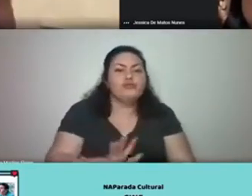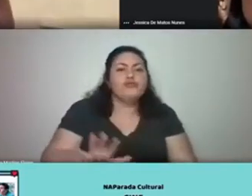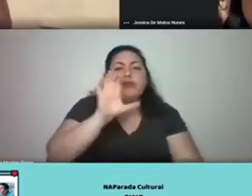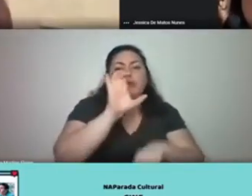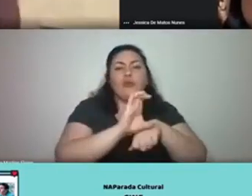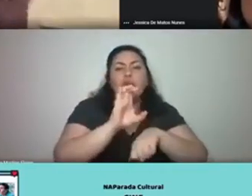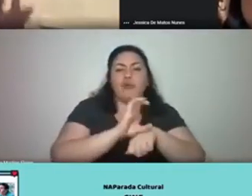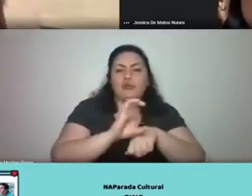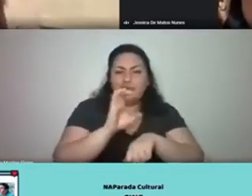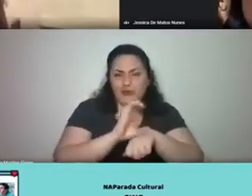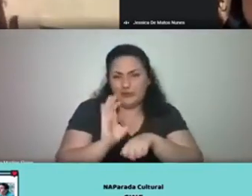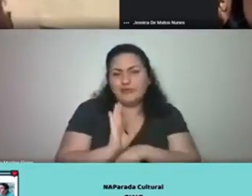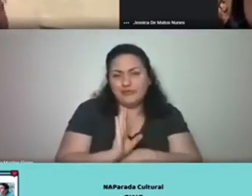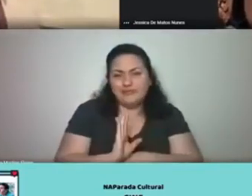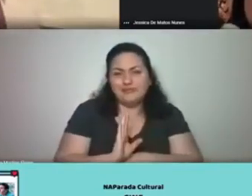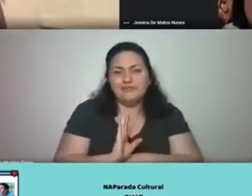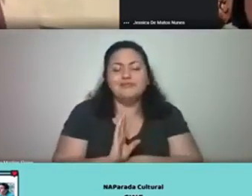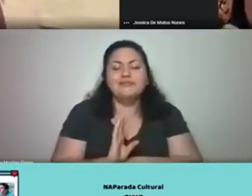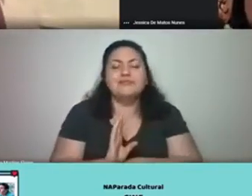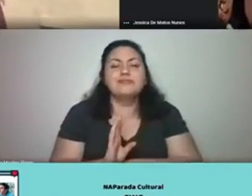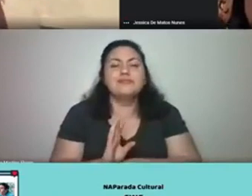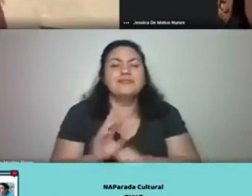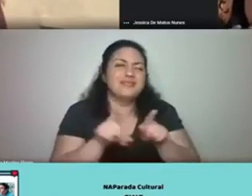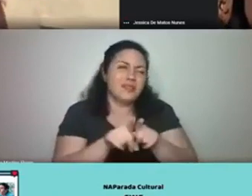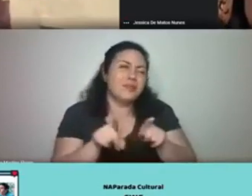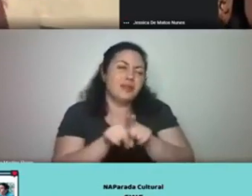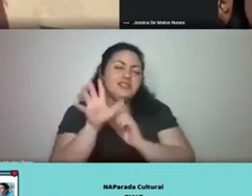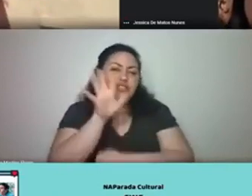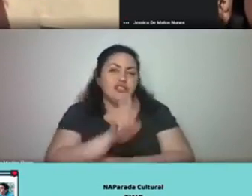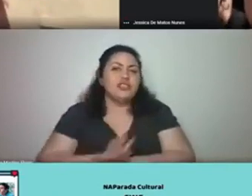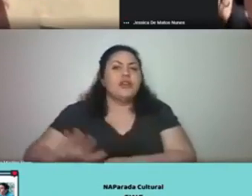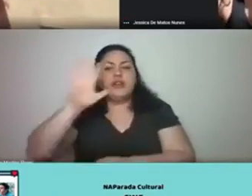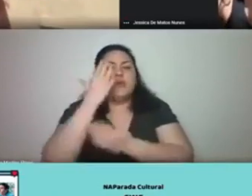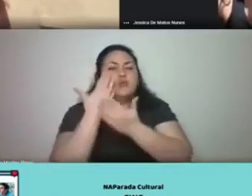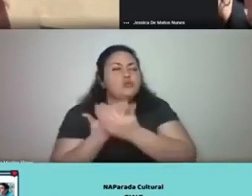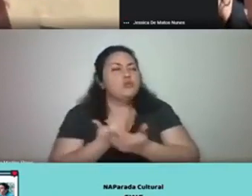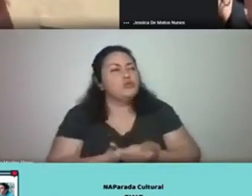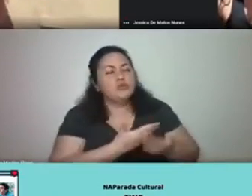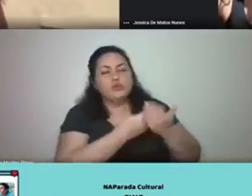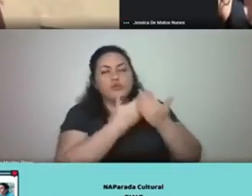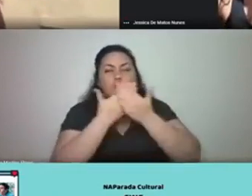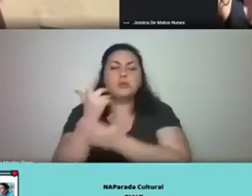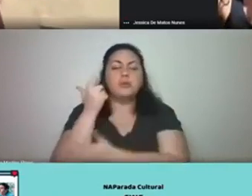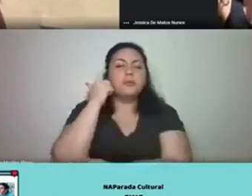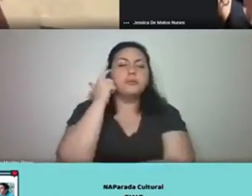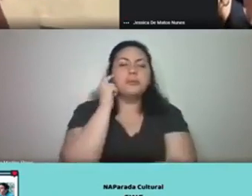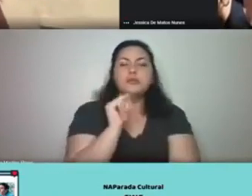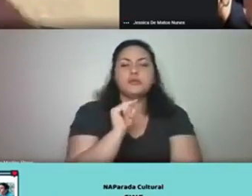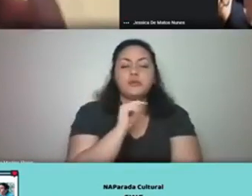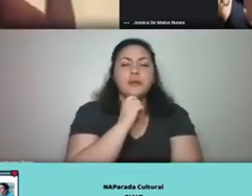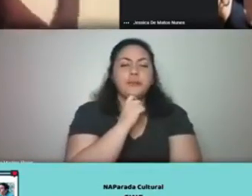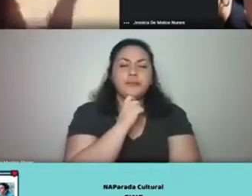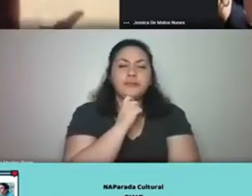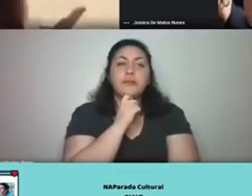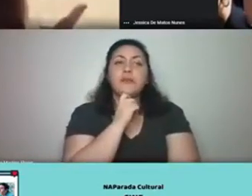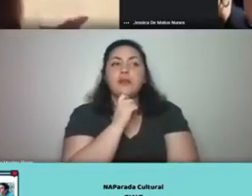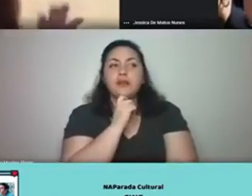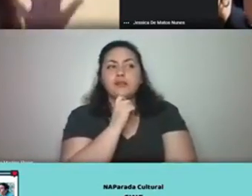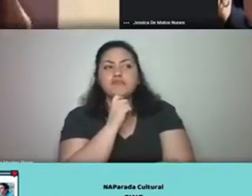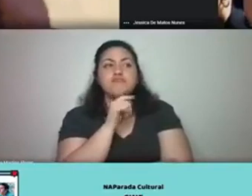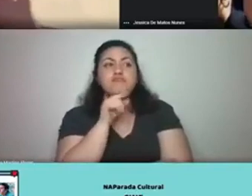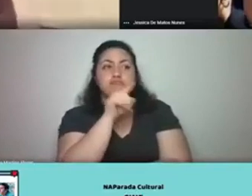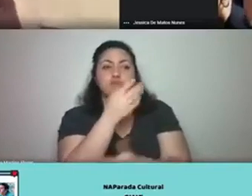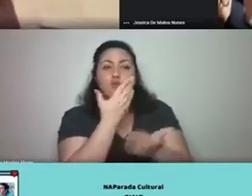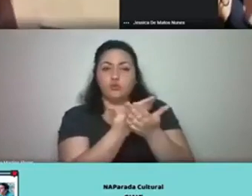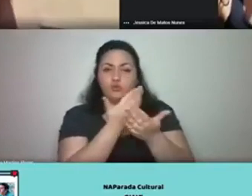aspecto geral, mas no estudo Sim. como um todo, e pensar, bom, isso não é necessariamente só para um